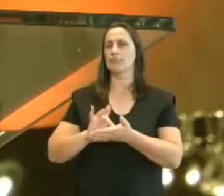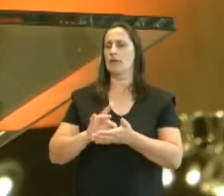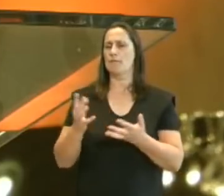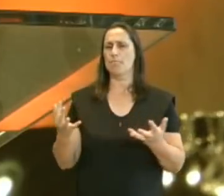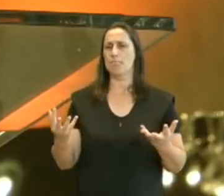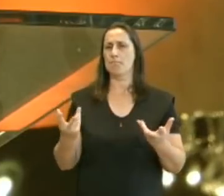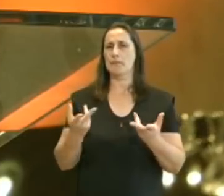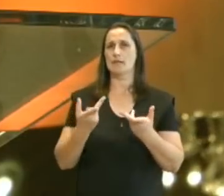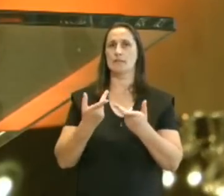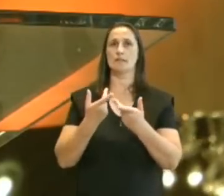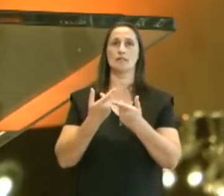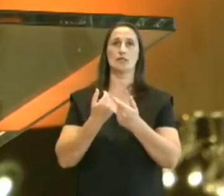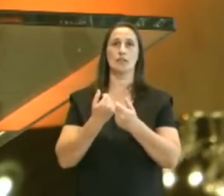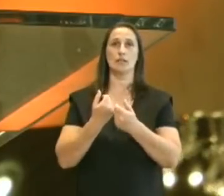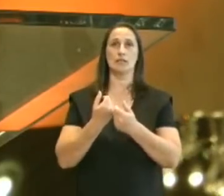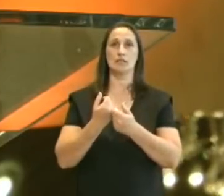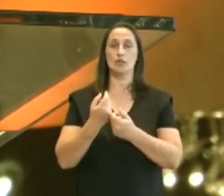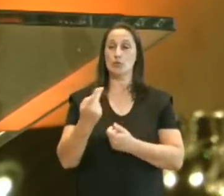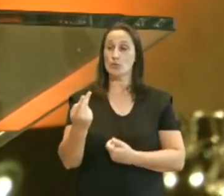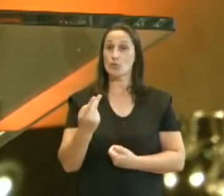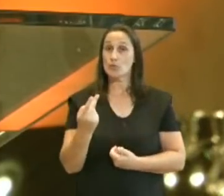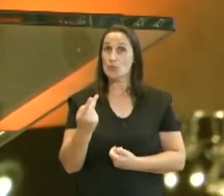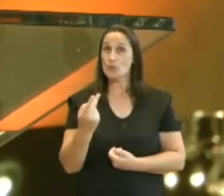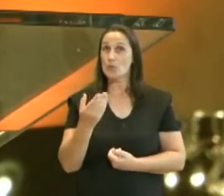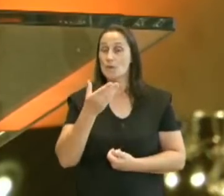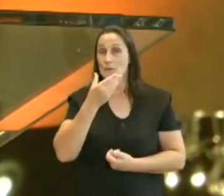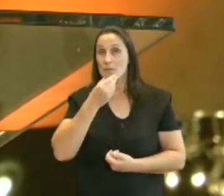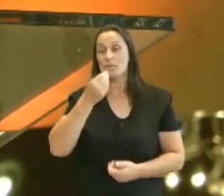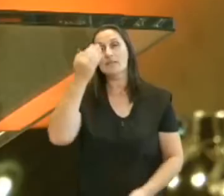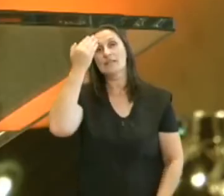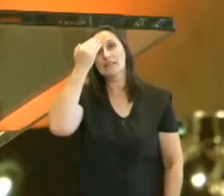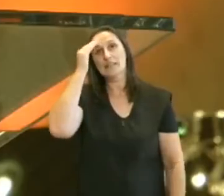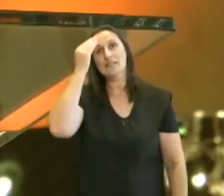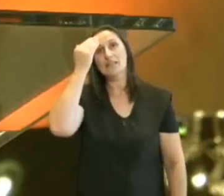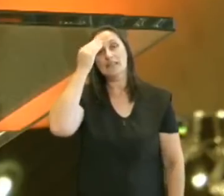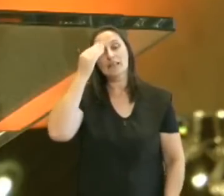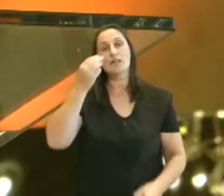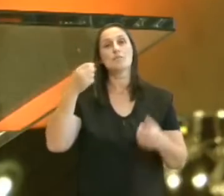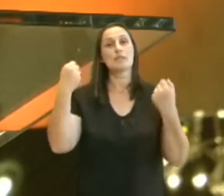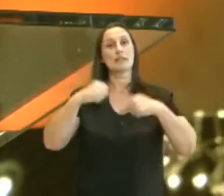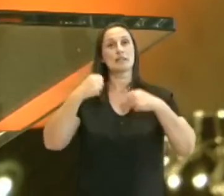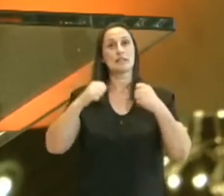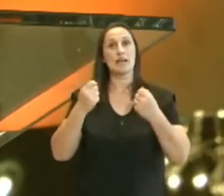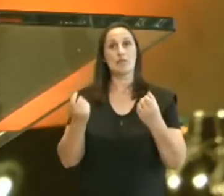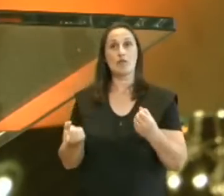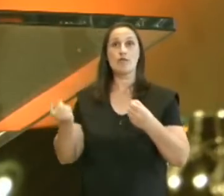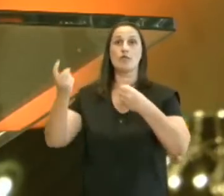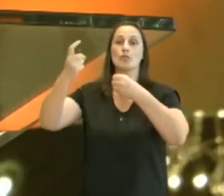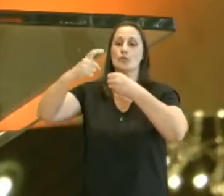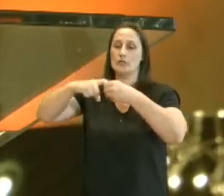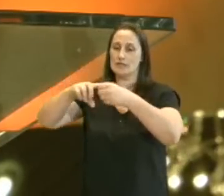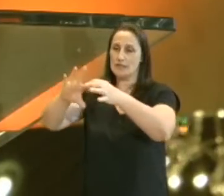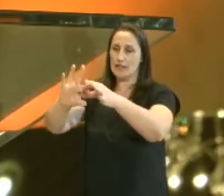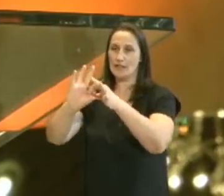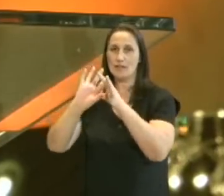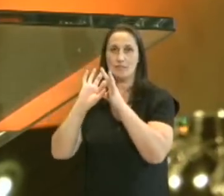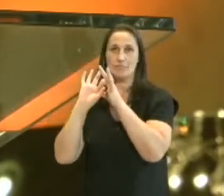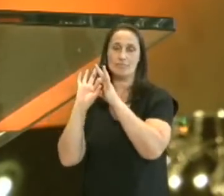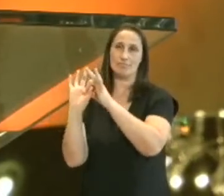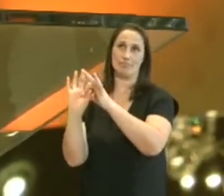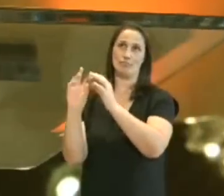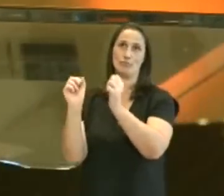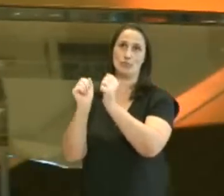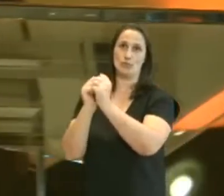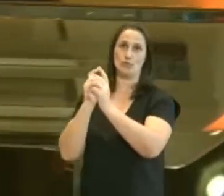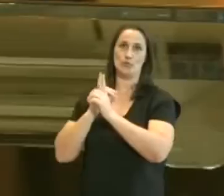Aqueles homens entenderam que precisavam voltar à comunhão dos discípulos.